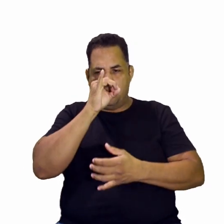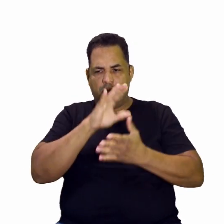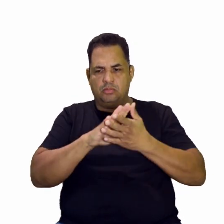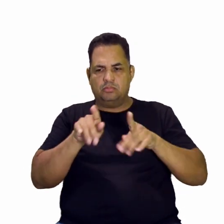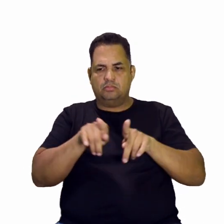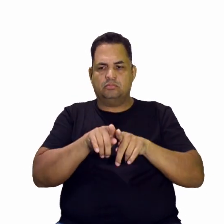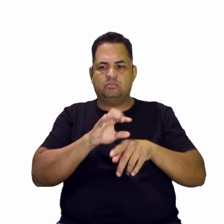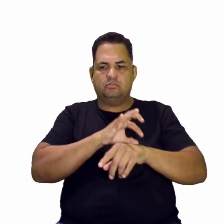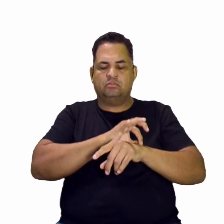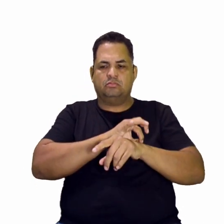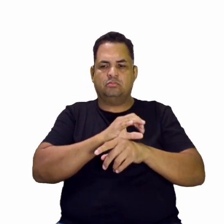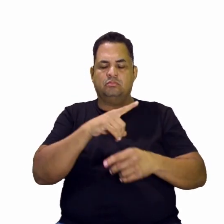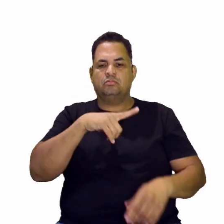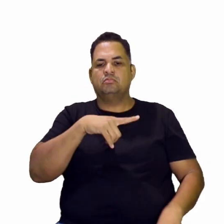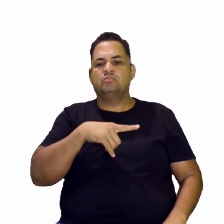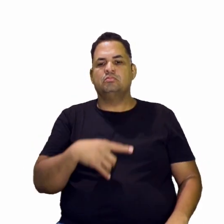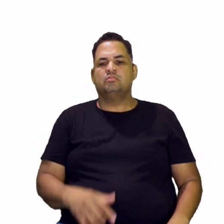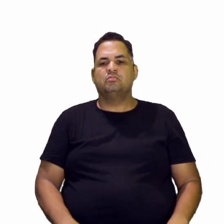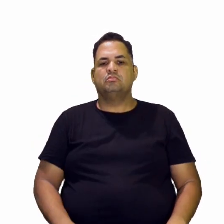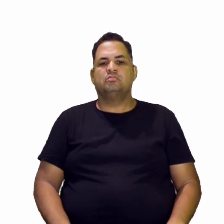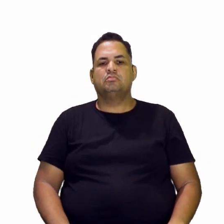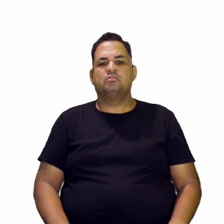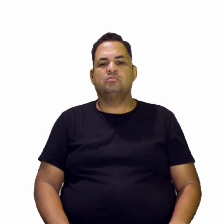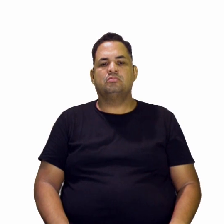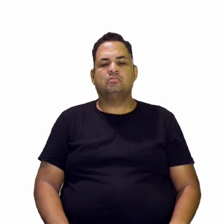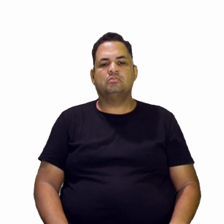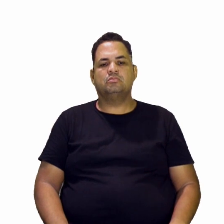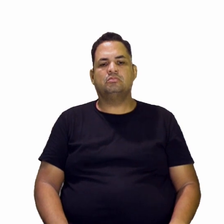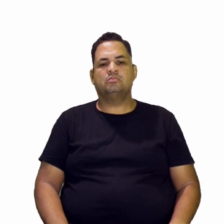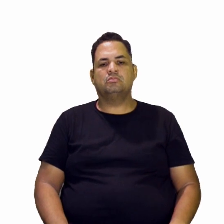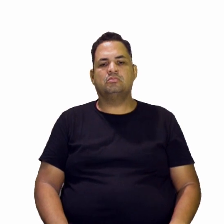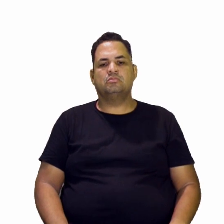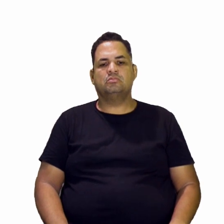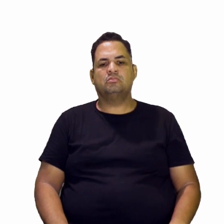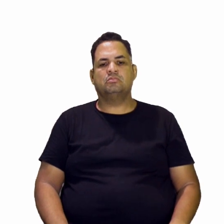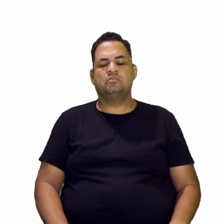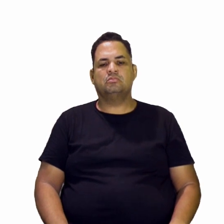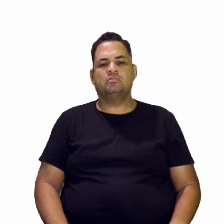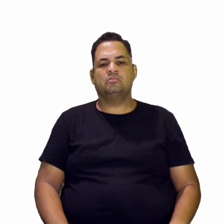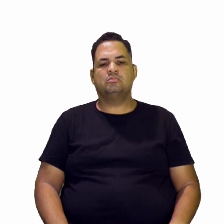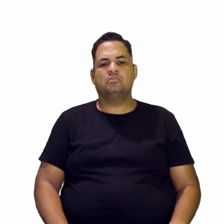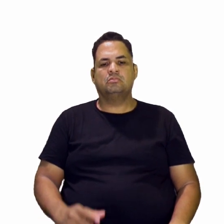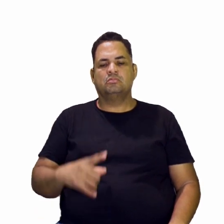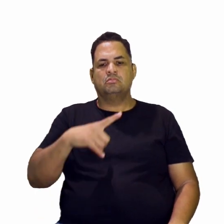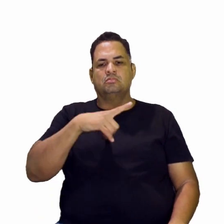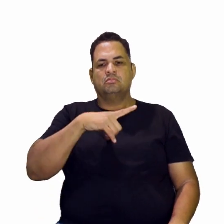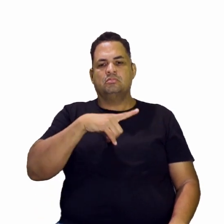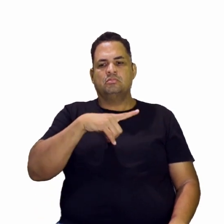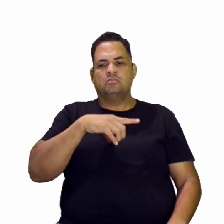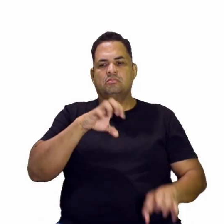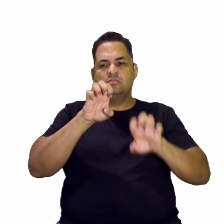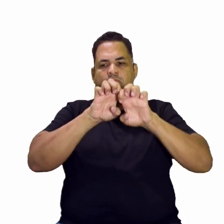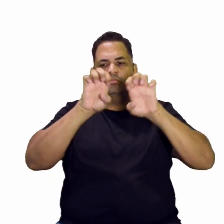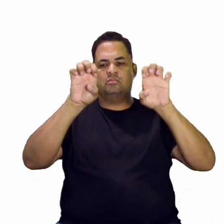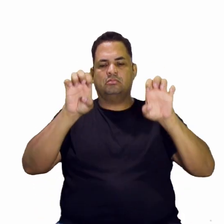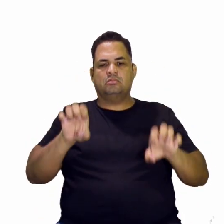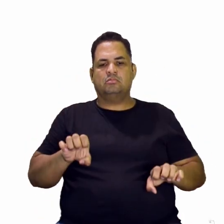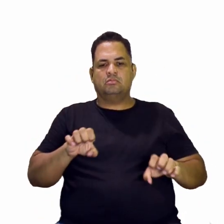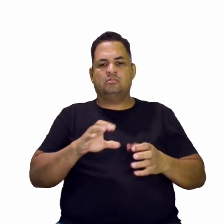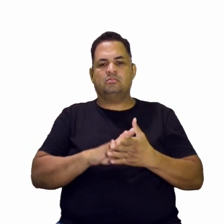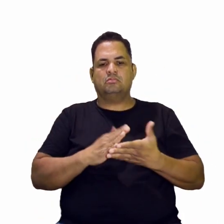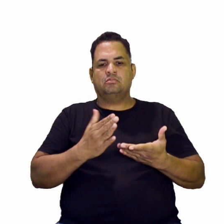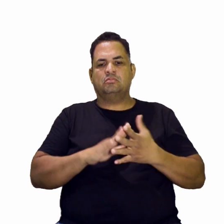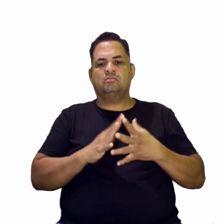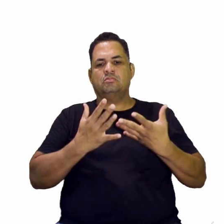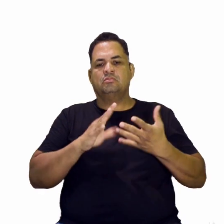Vamos lá. E aí, essas proglótides aqui, elas têm a estrutura masculina e